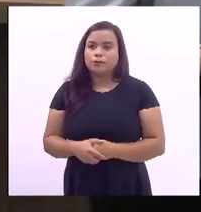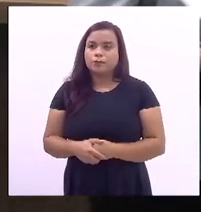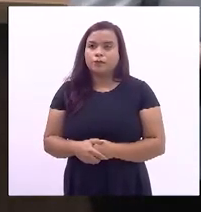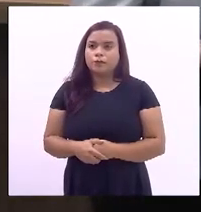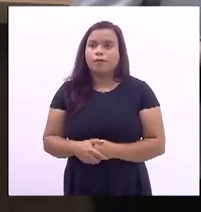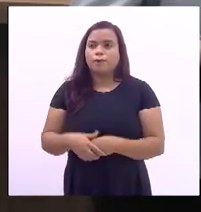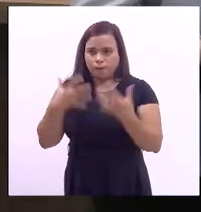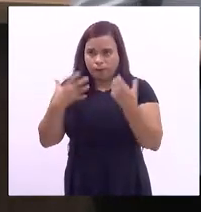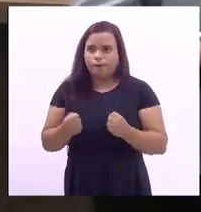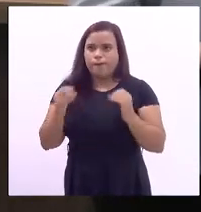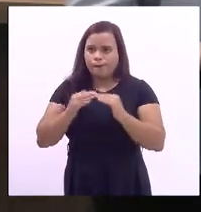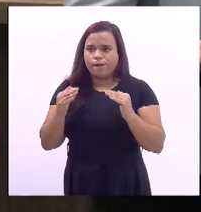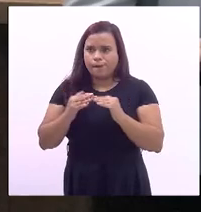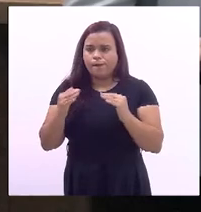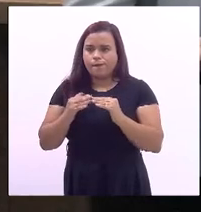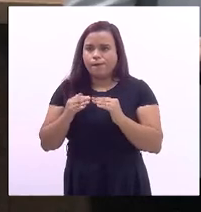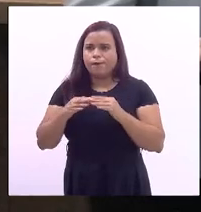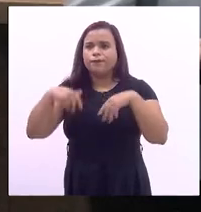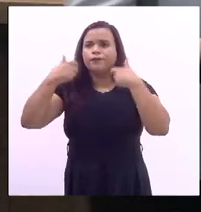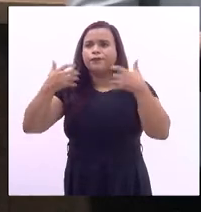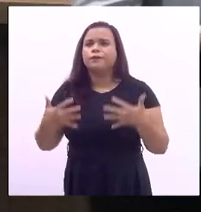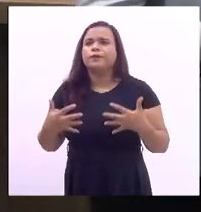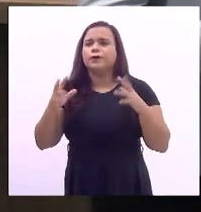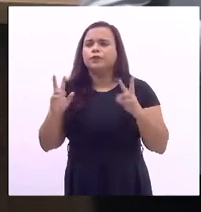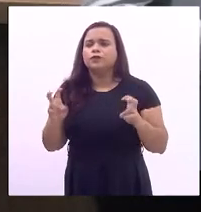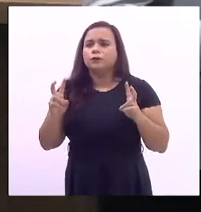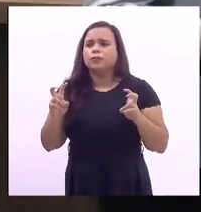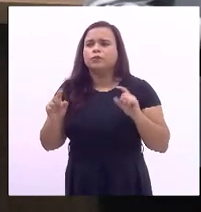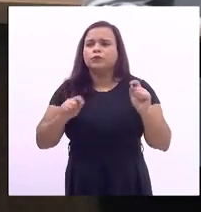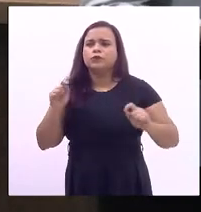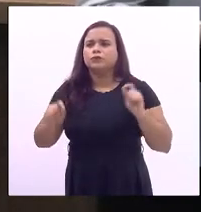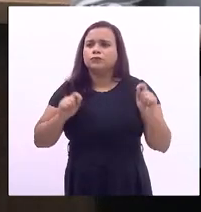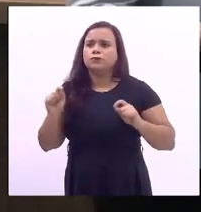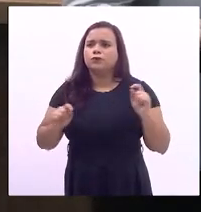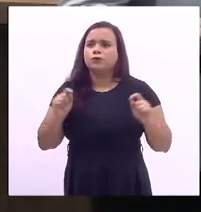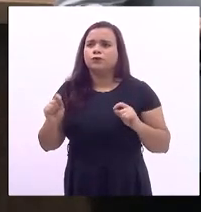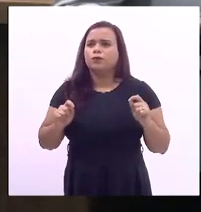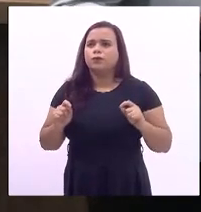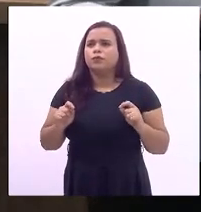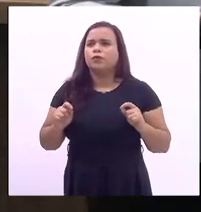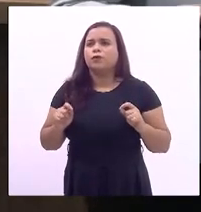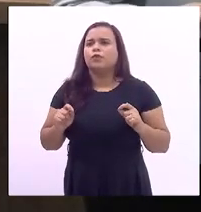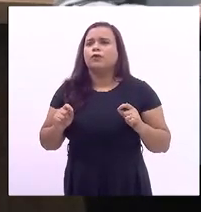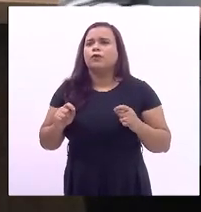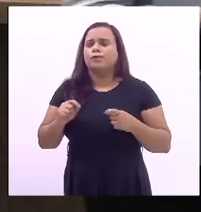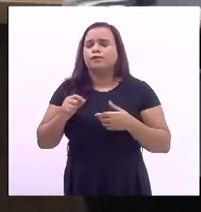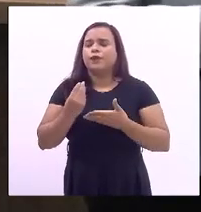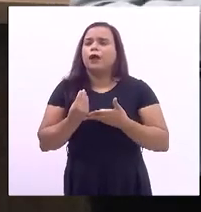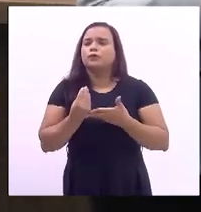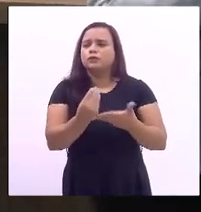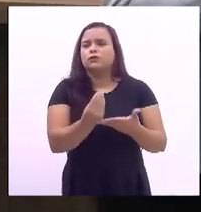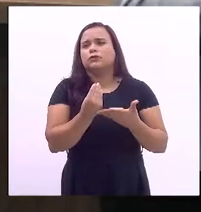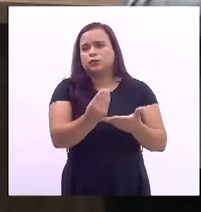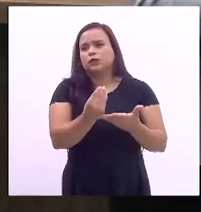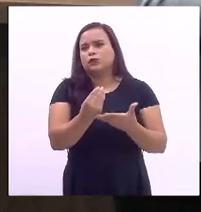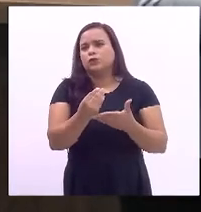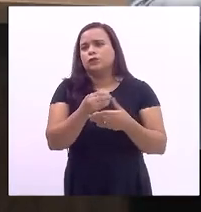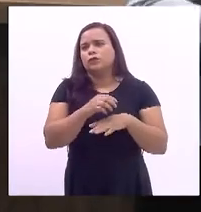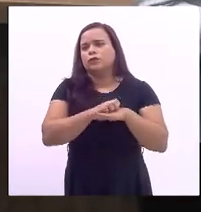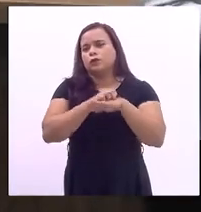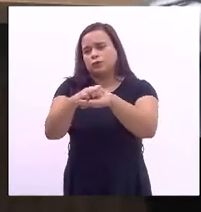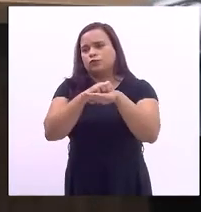e a favorável ele trata na verdade da concessão do auxílio-transporte aos servidores